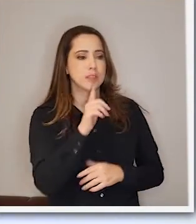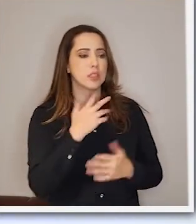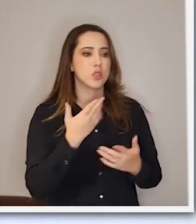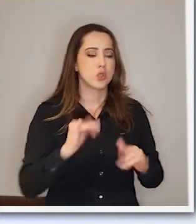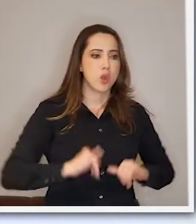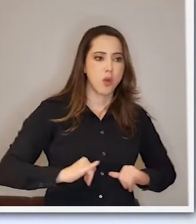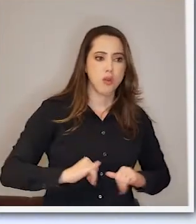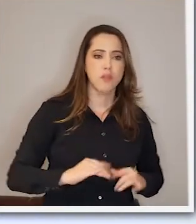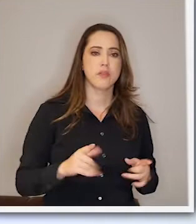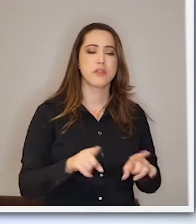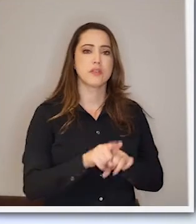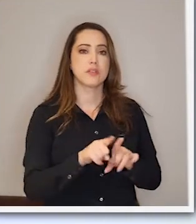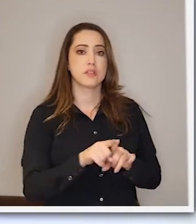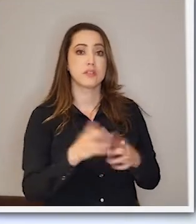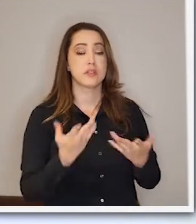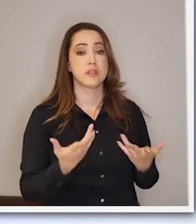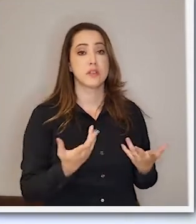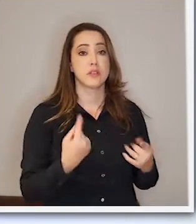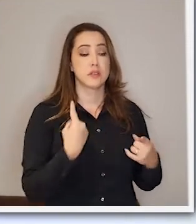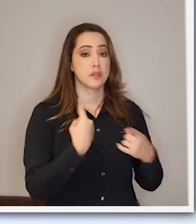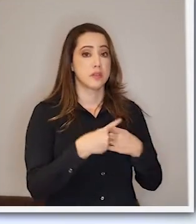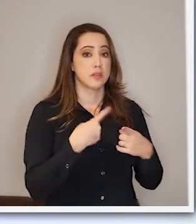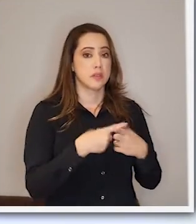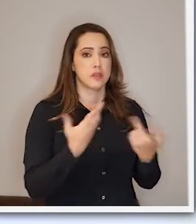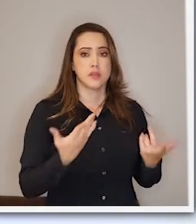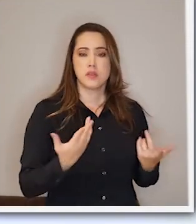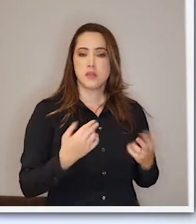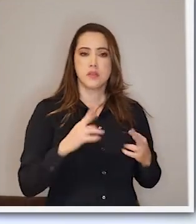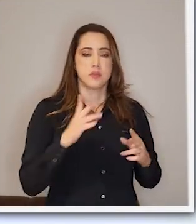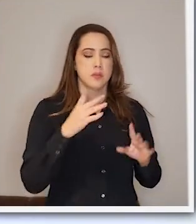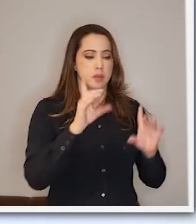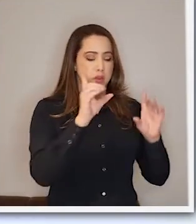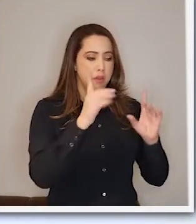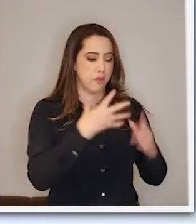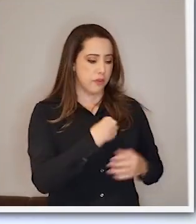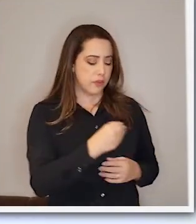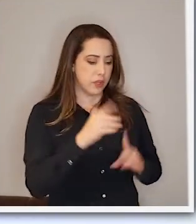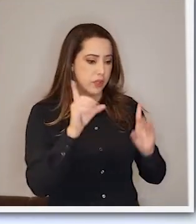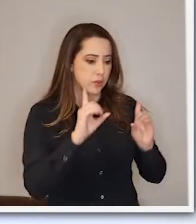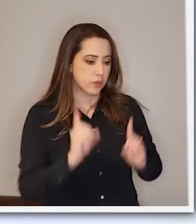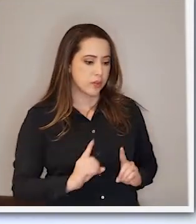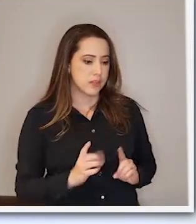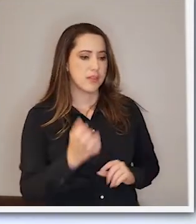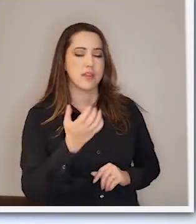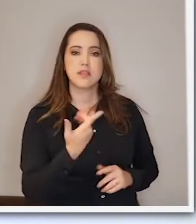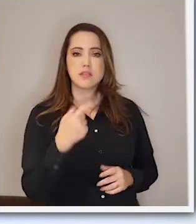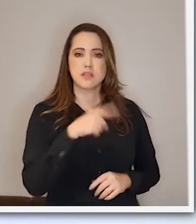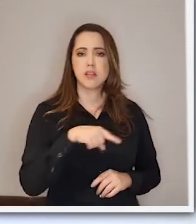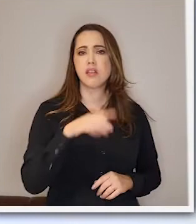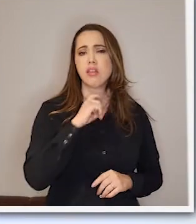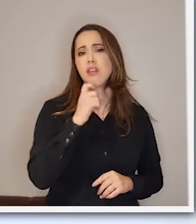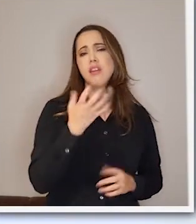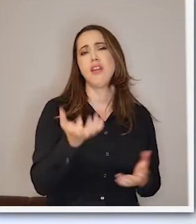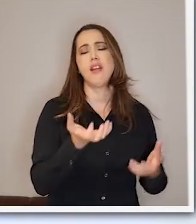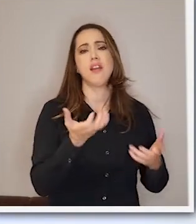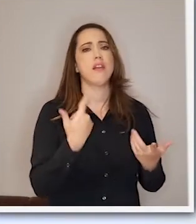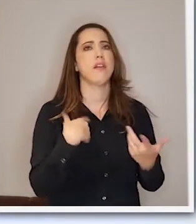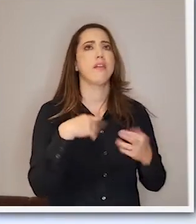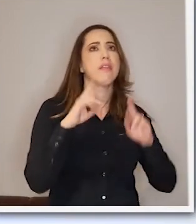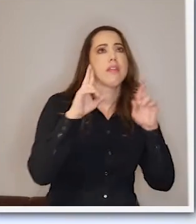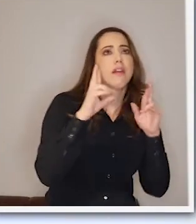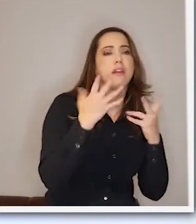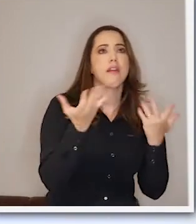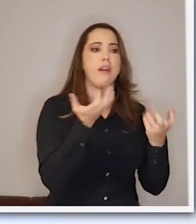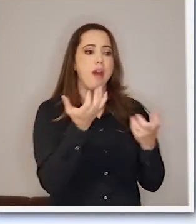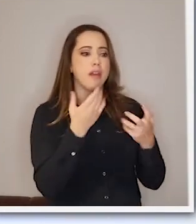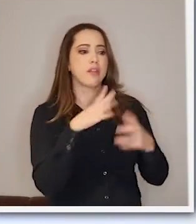forma resolver esse luto, porque não se espera uma criança com deficiência, um filho com deficiência. Ninguém, quando